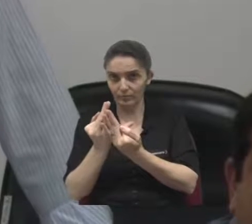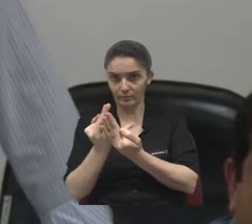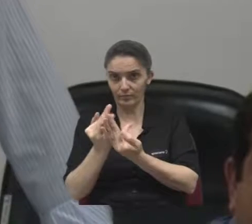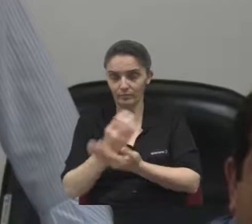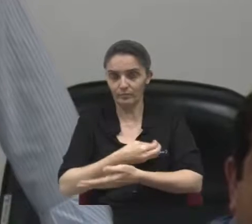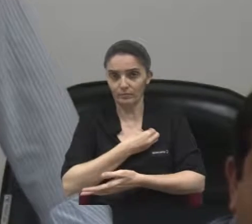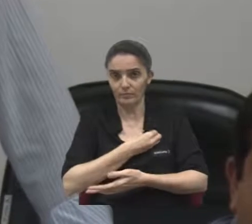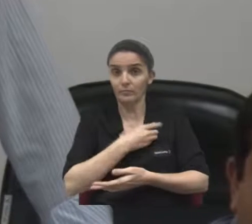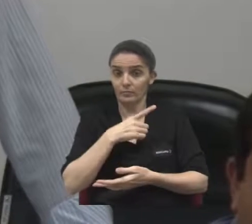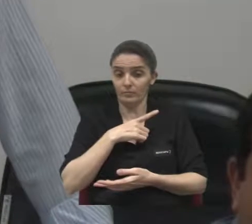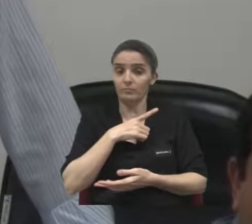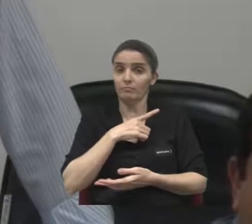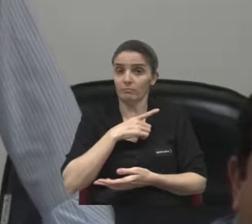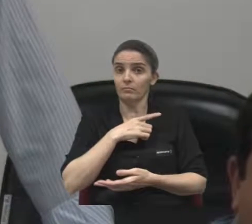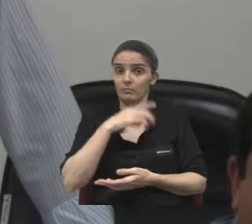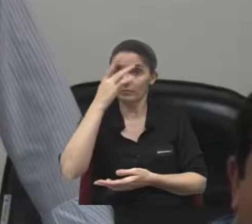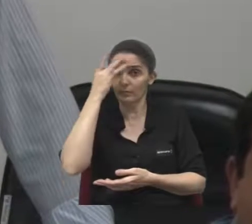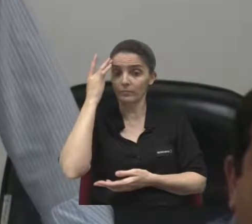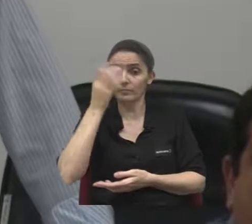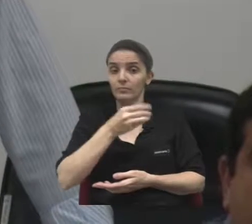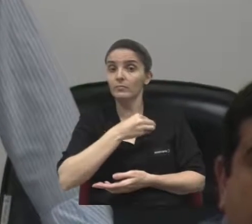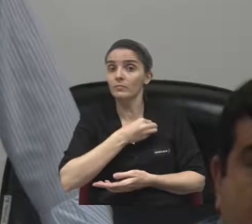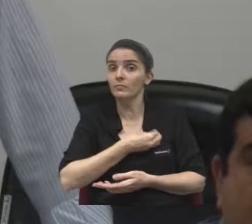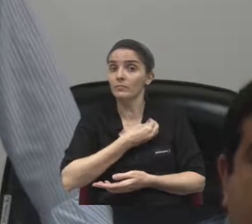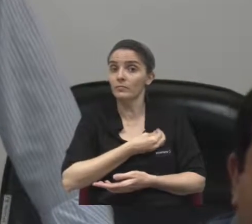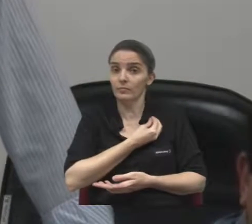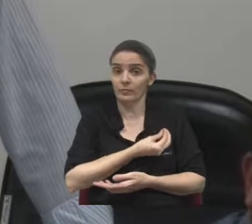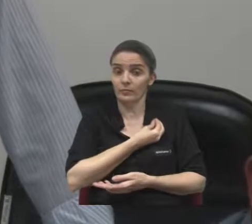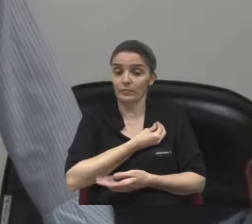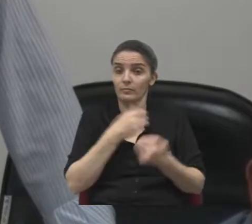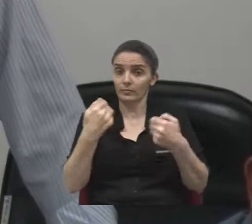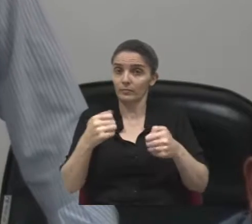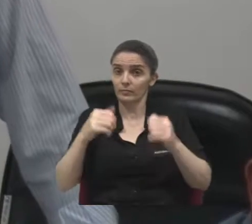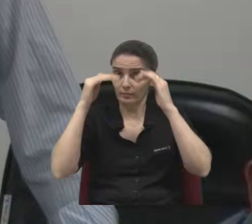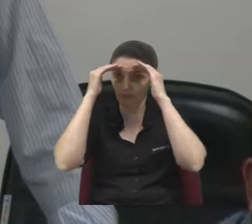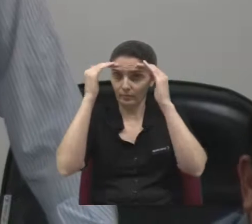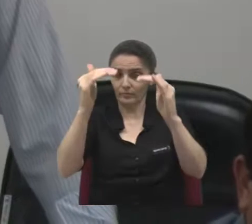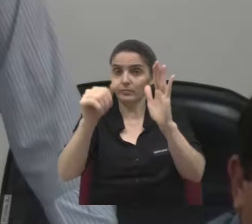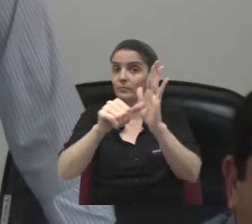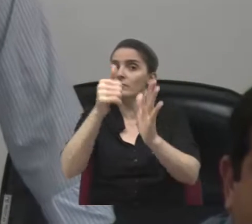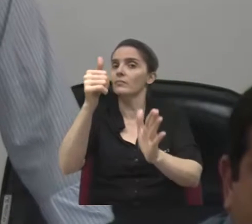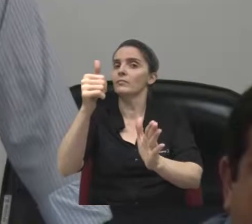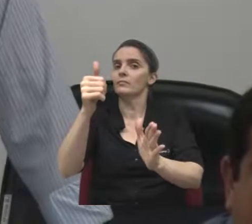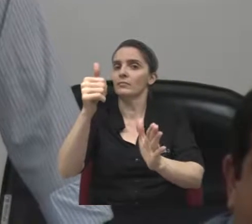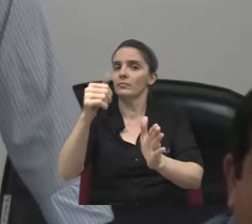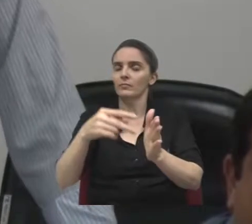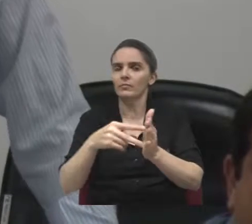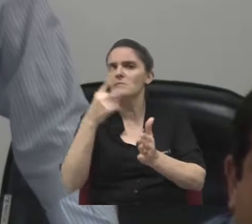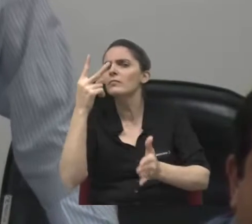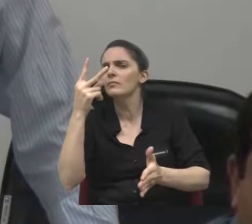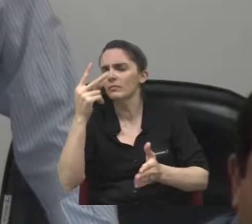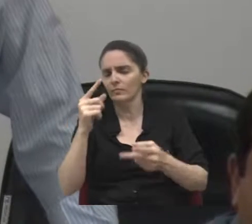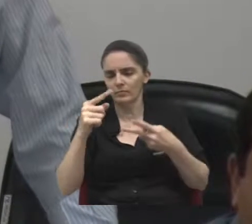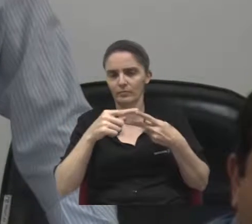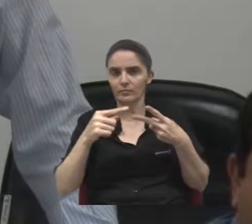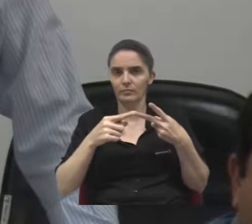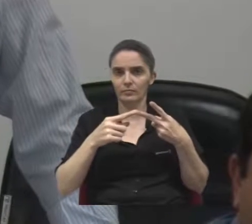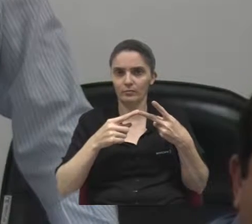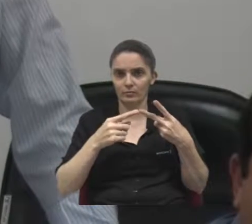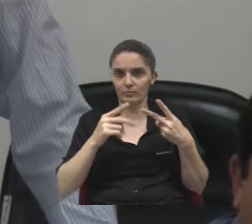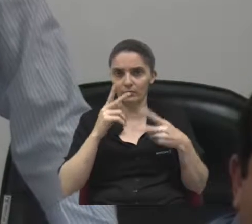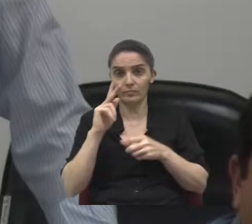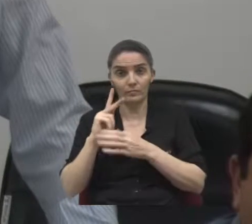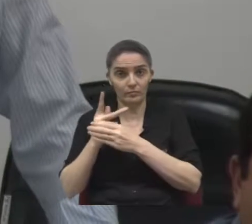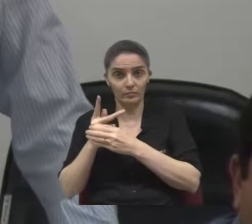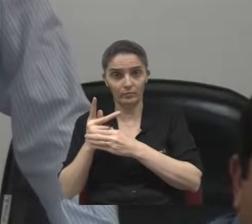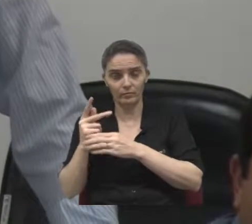vidas a serem respeitadas. Primeira coisa é a situação. Segunda, eu vim da roça, até meus 23 anos